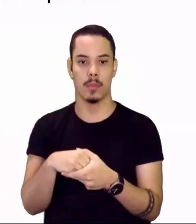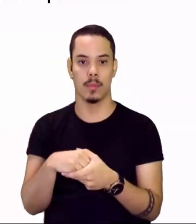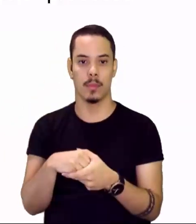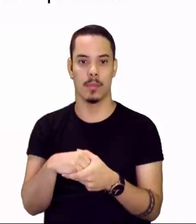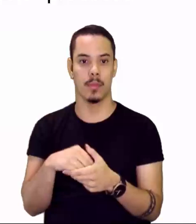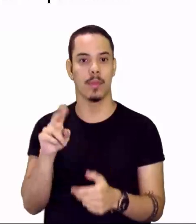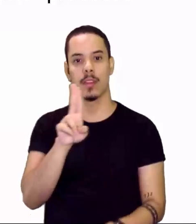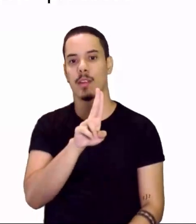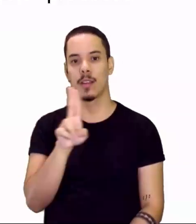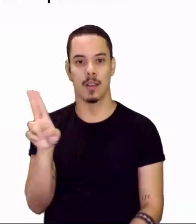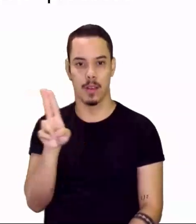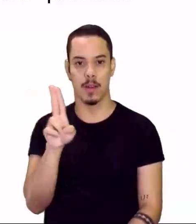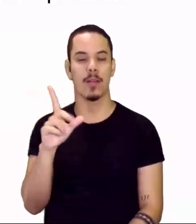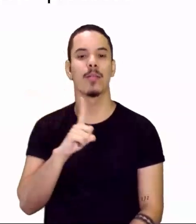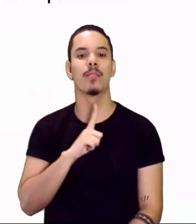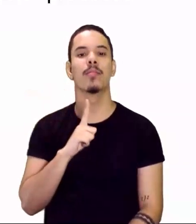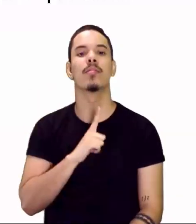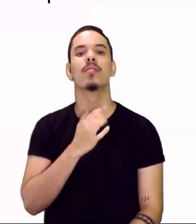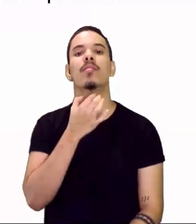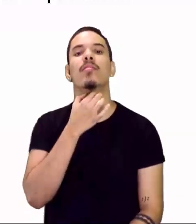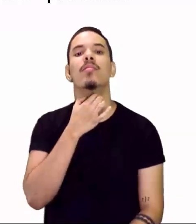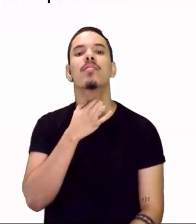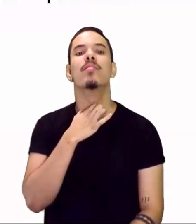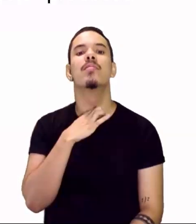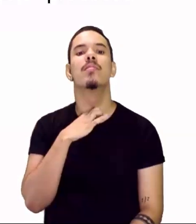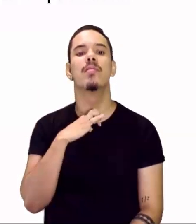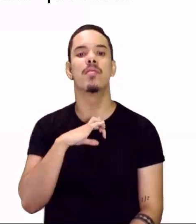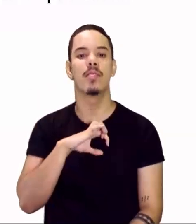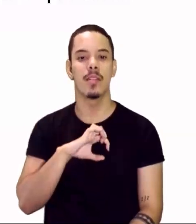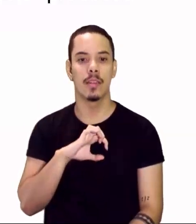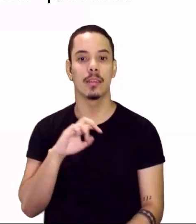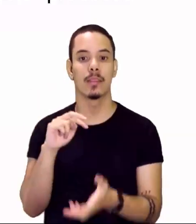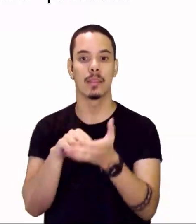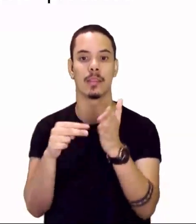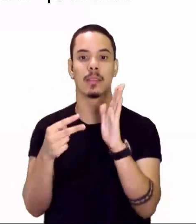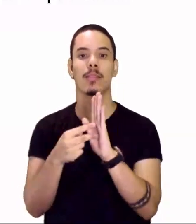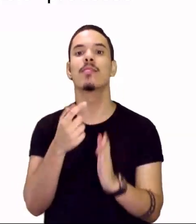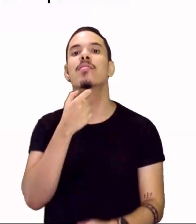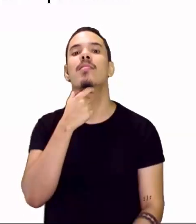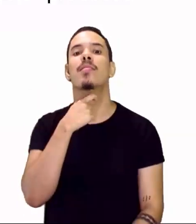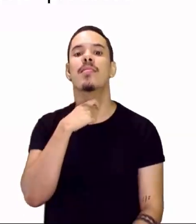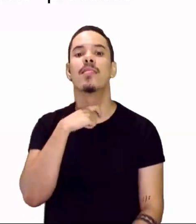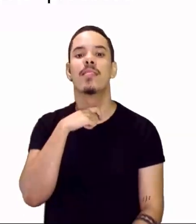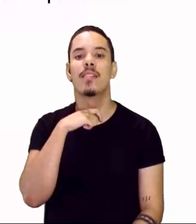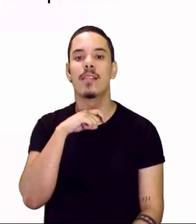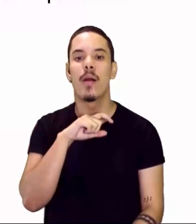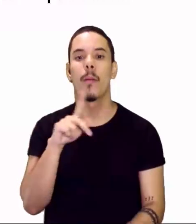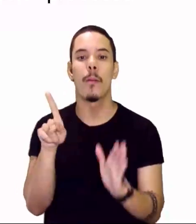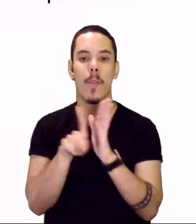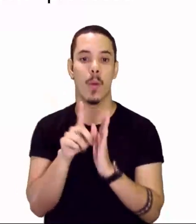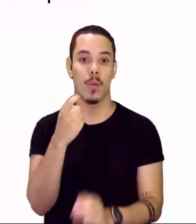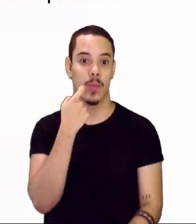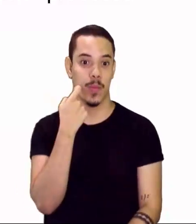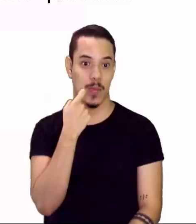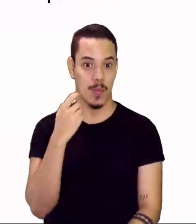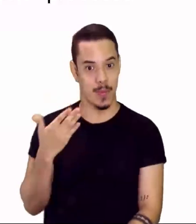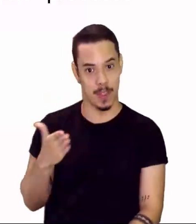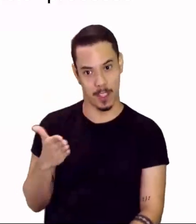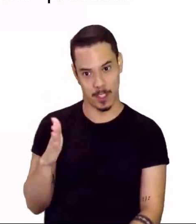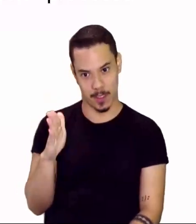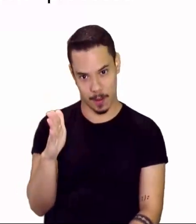o nome agora não vai sair. Pelas goelas. Goela significa pela garganta do peixe, né? Digamos